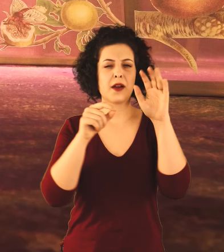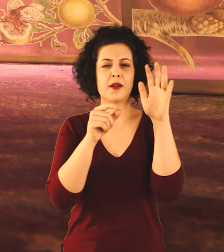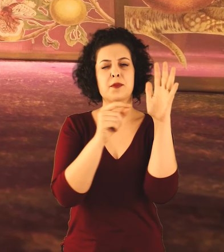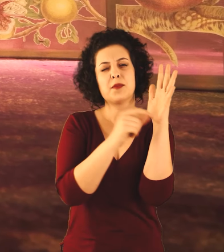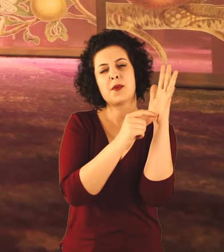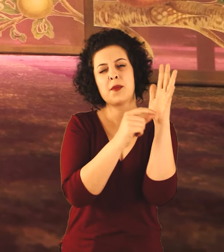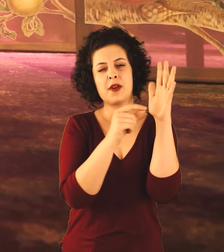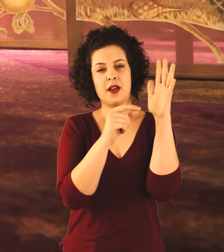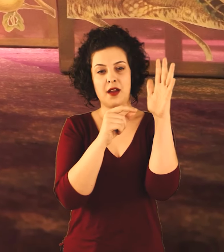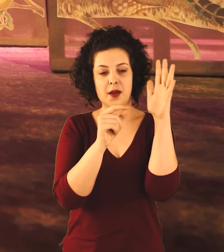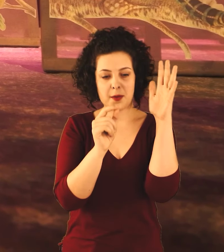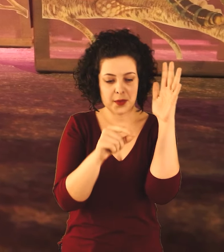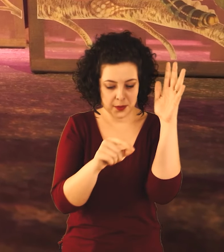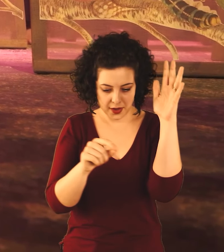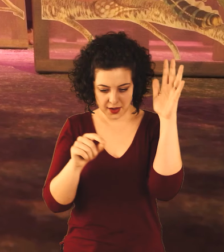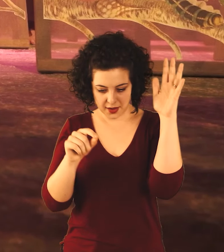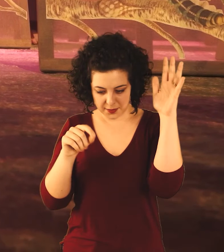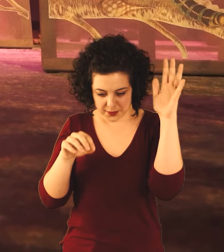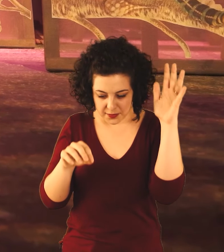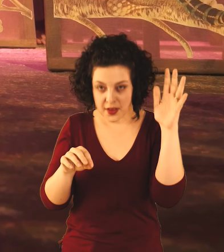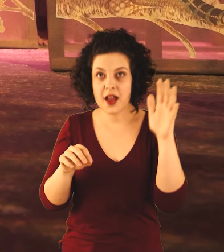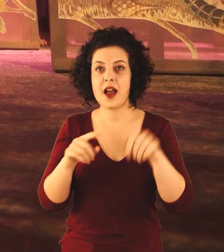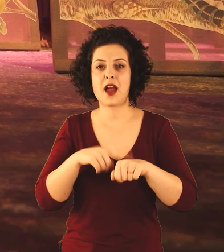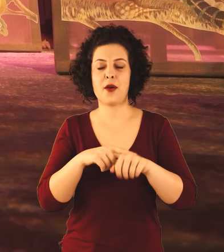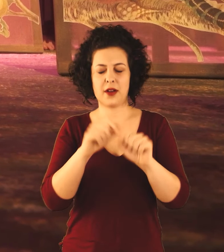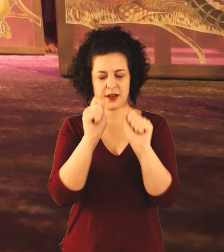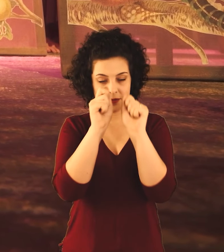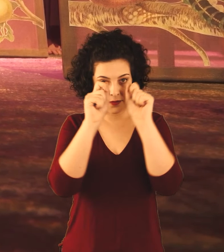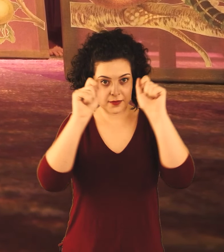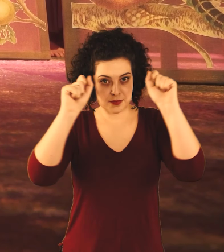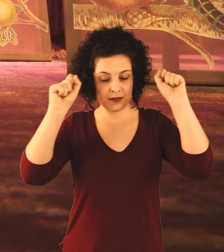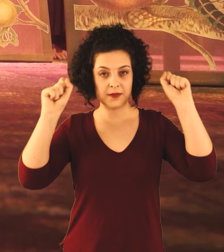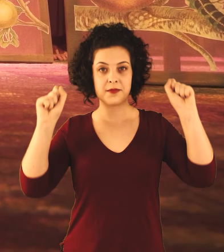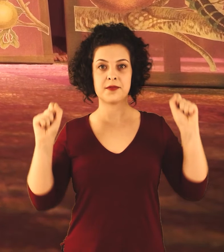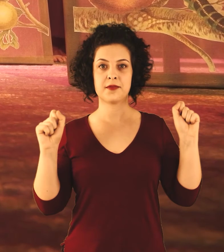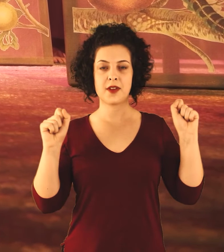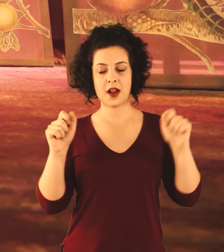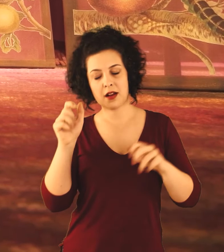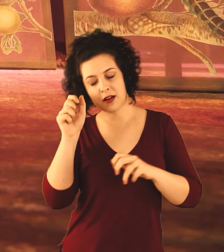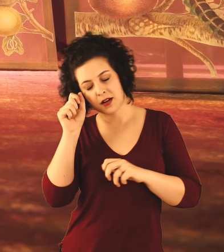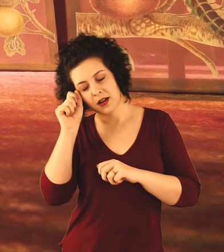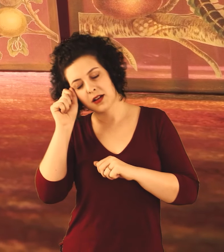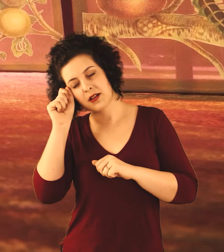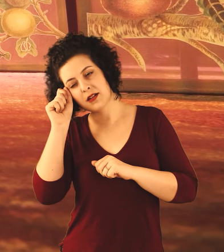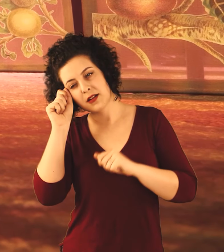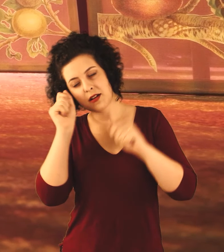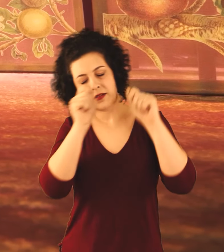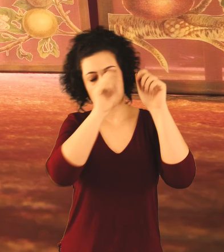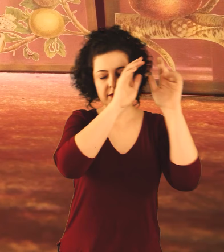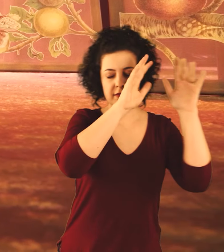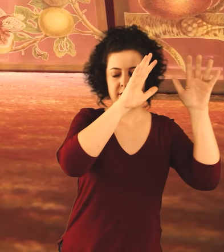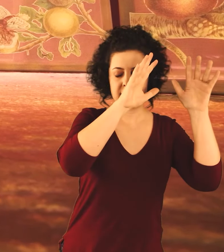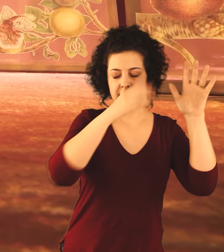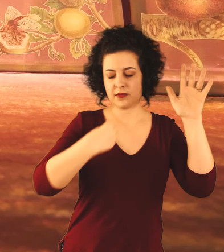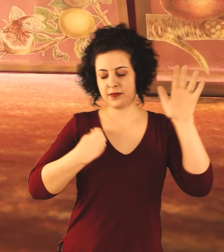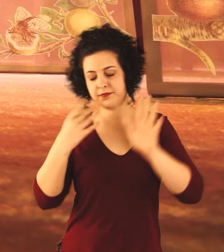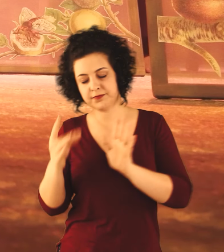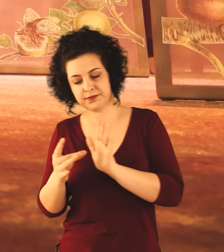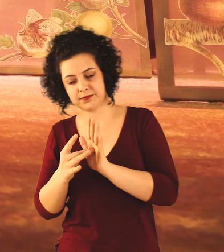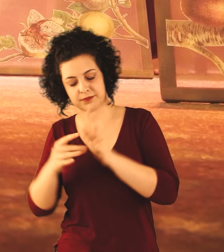acordar. Mas Maria ainda dorme. Ela mistura sonho e realidade.